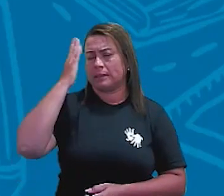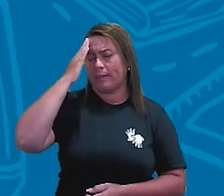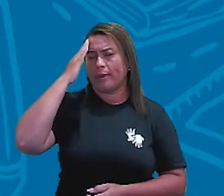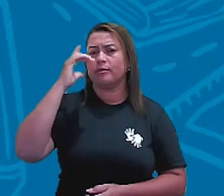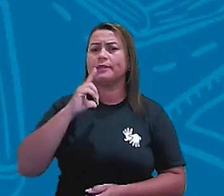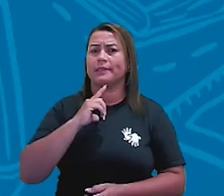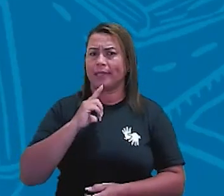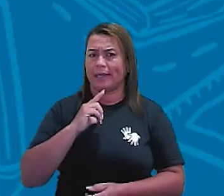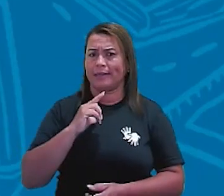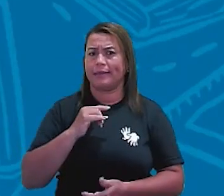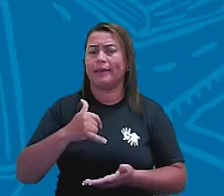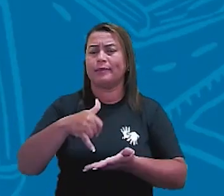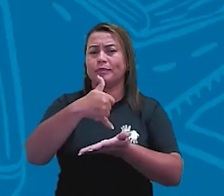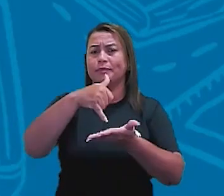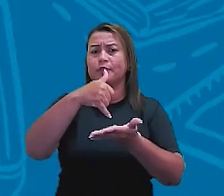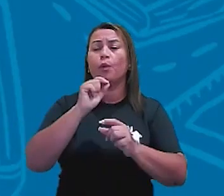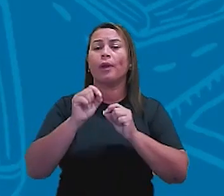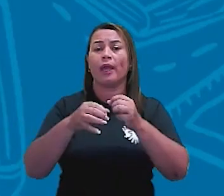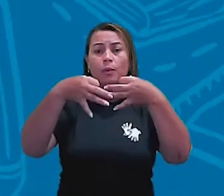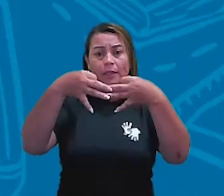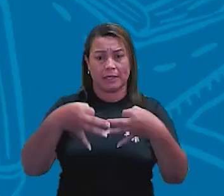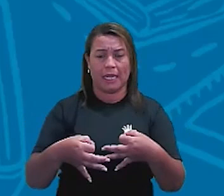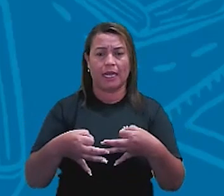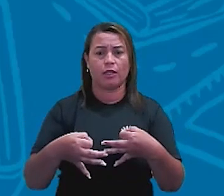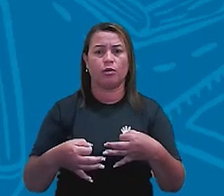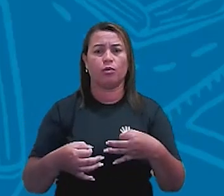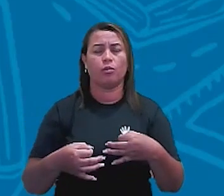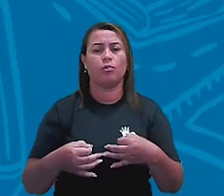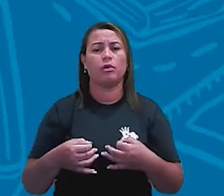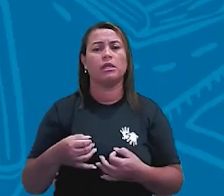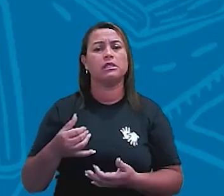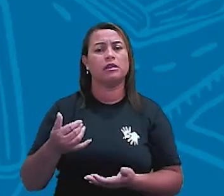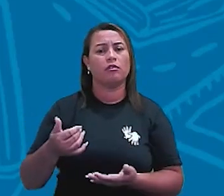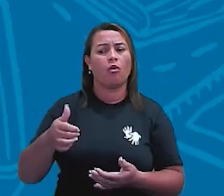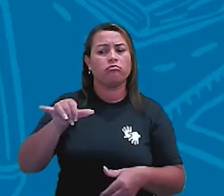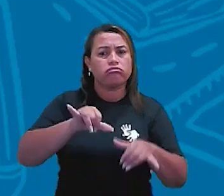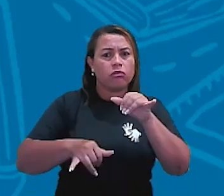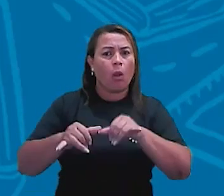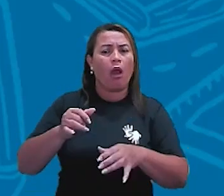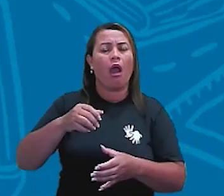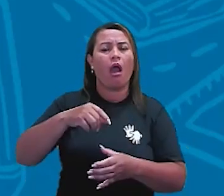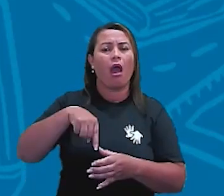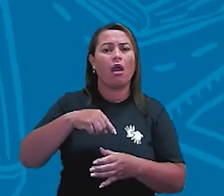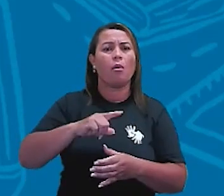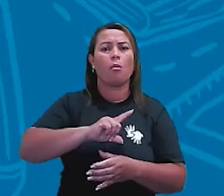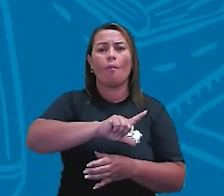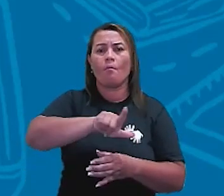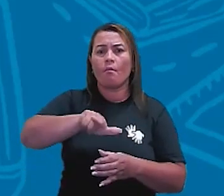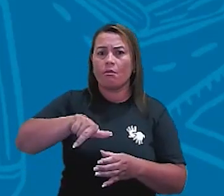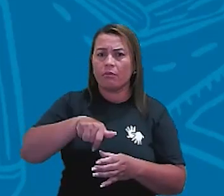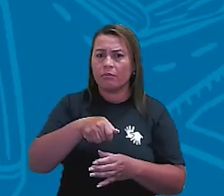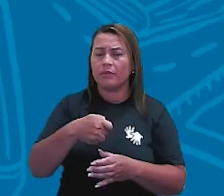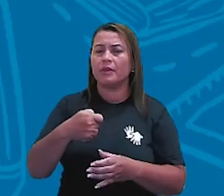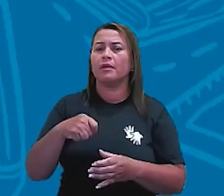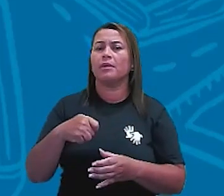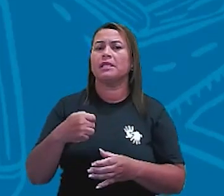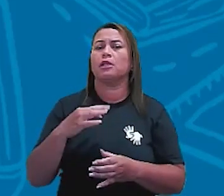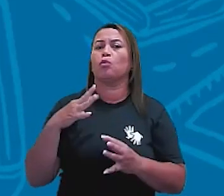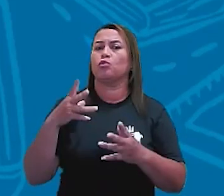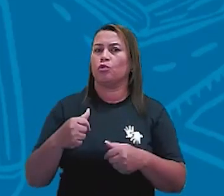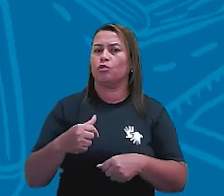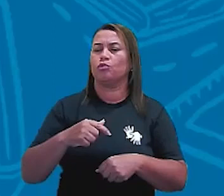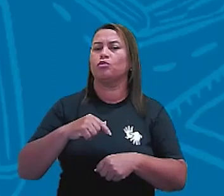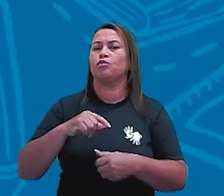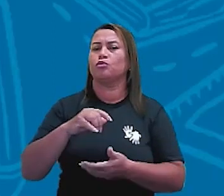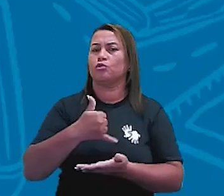o colesterol, né? Então, o certo seria, se ela for colocar óleo sem colesterol, como todo óleo vegetal,